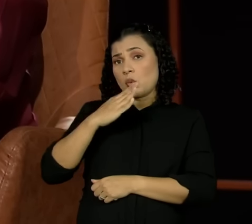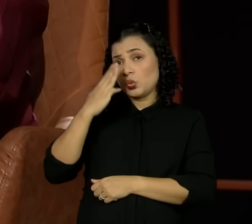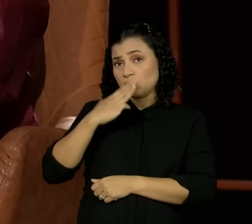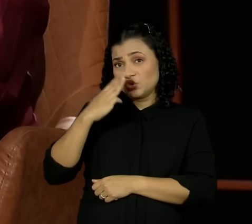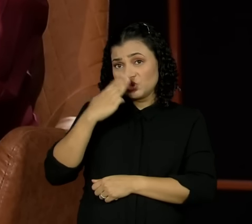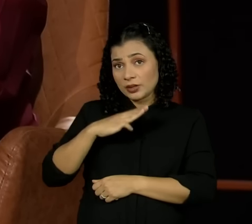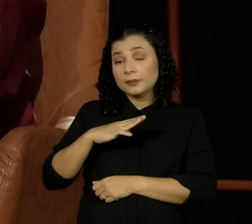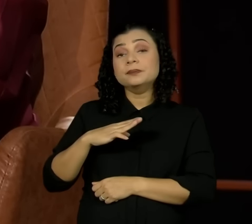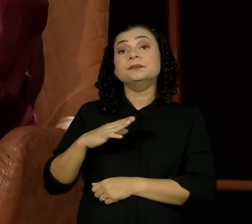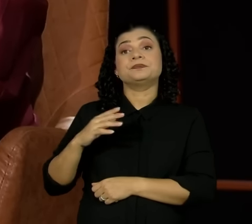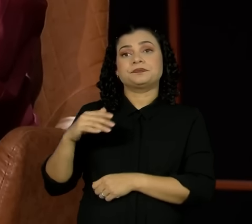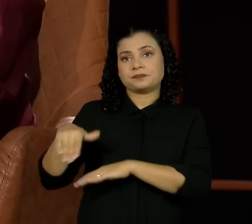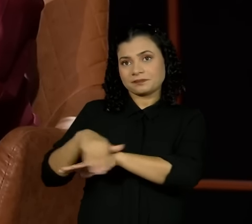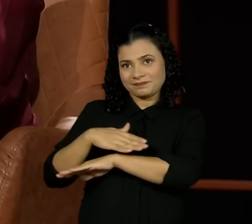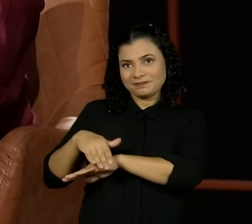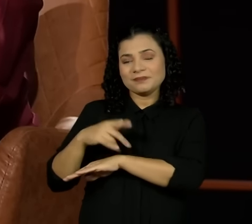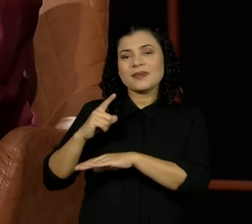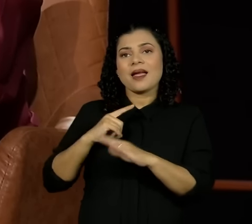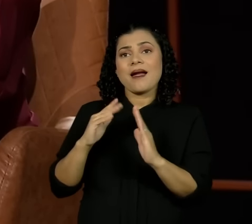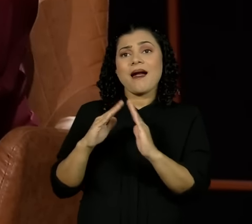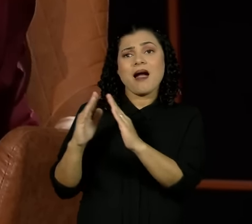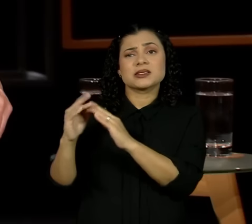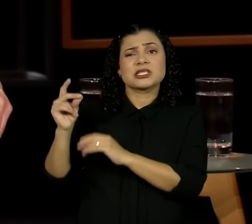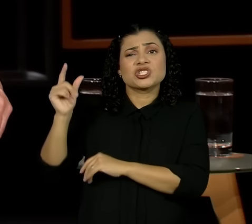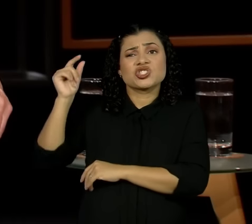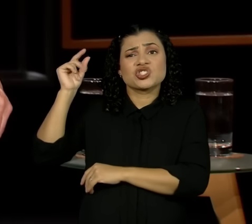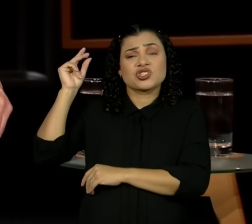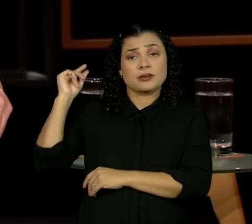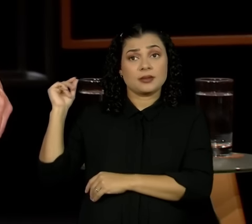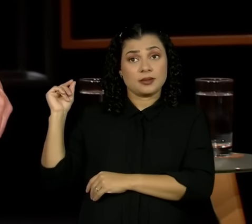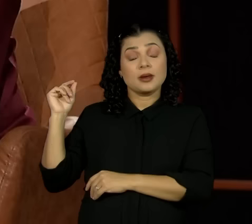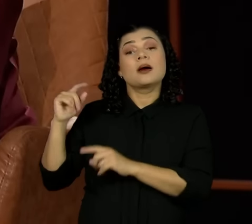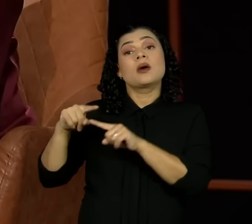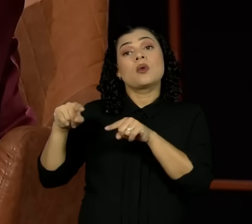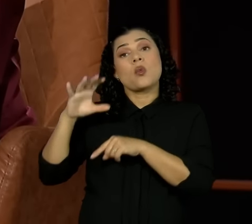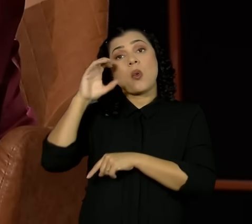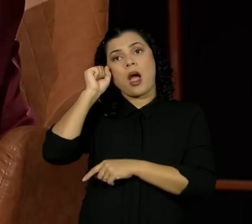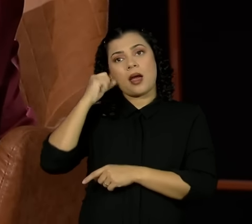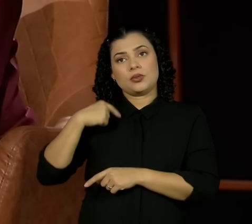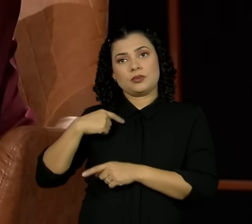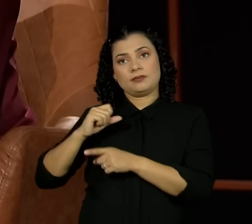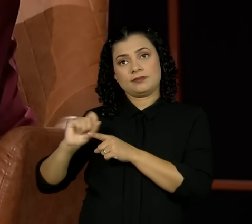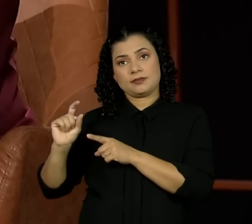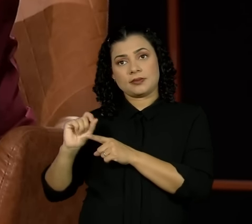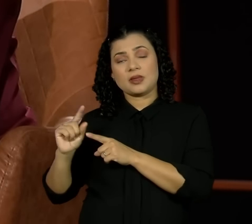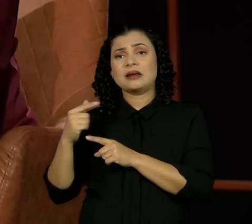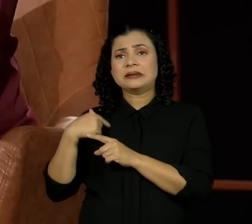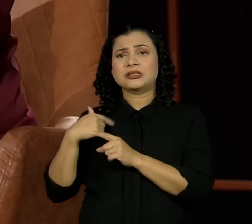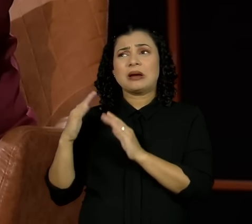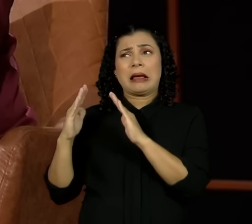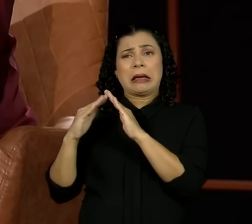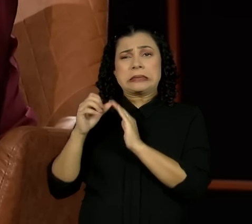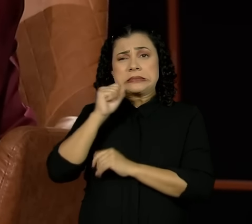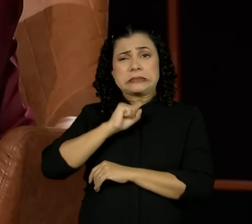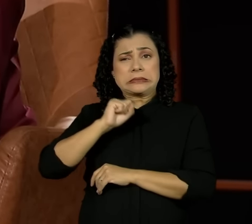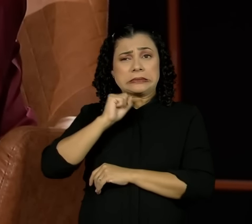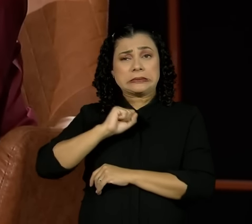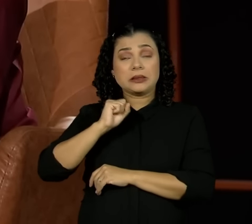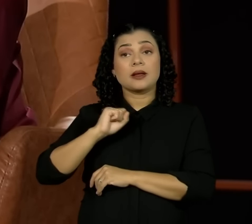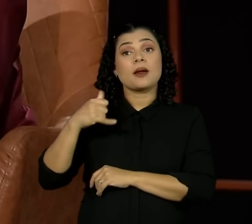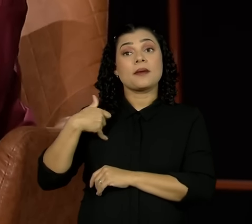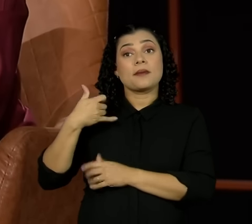aqueles casarões antigos. E tinha um casarão antigo meio caindo aos pedaços, que tinha uma senhora